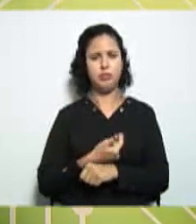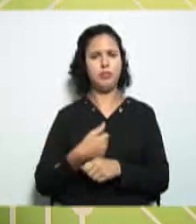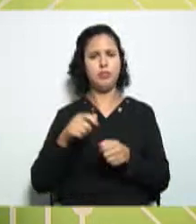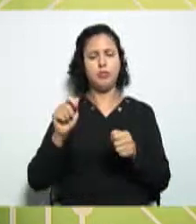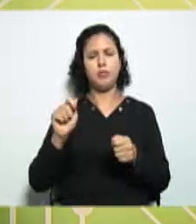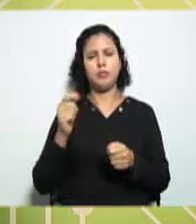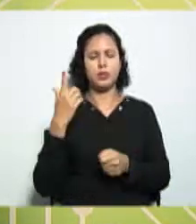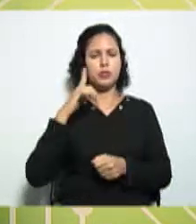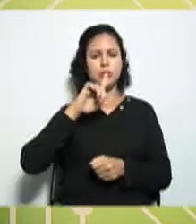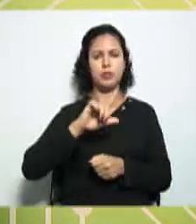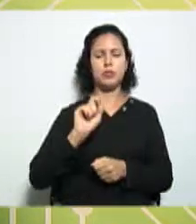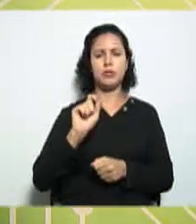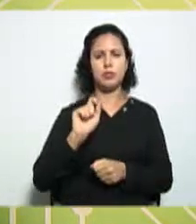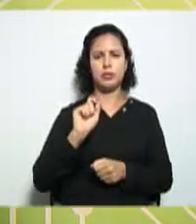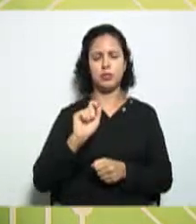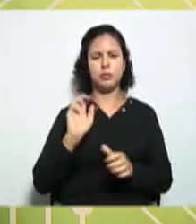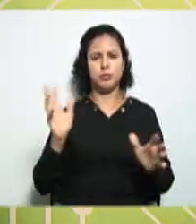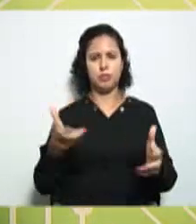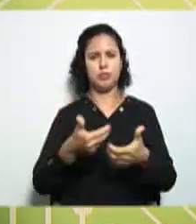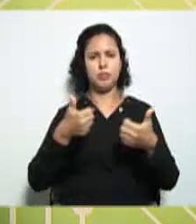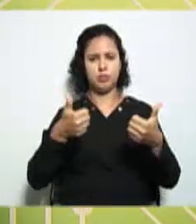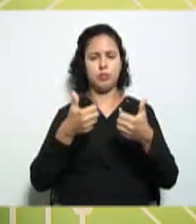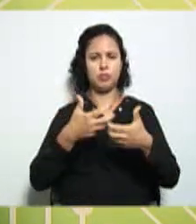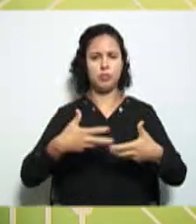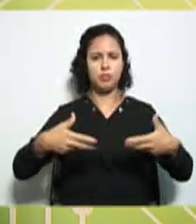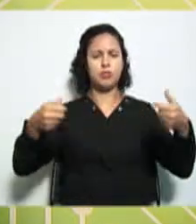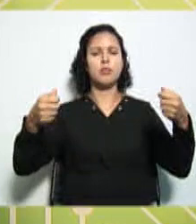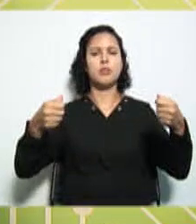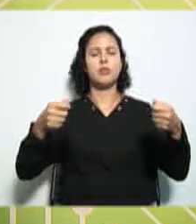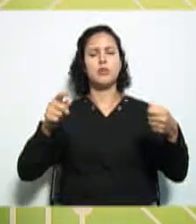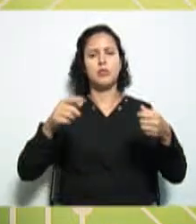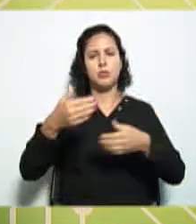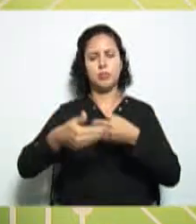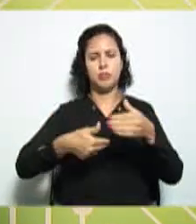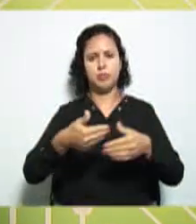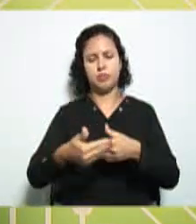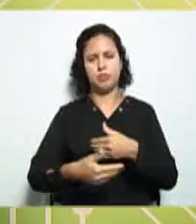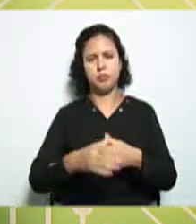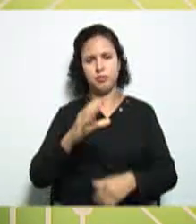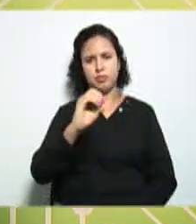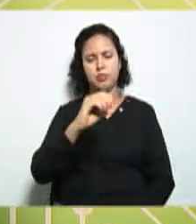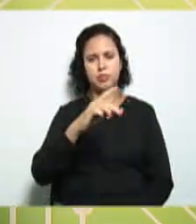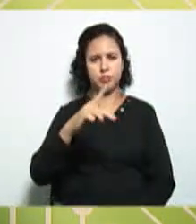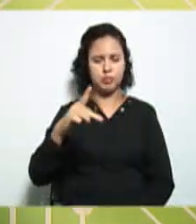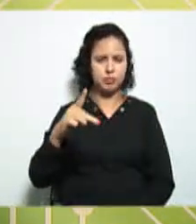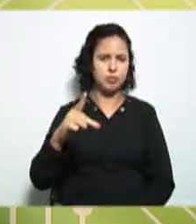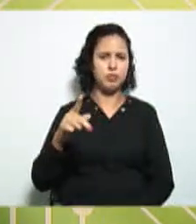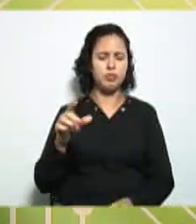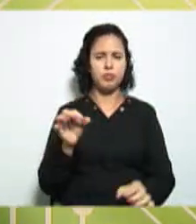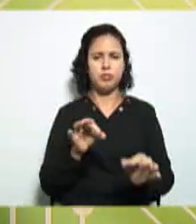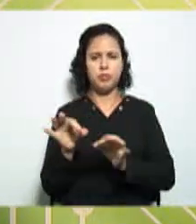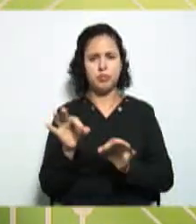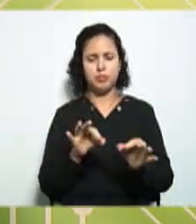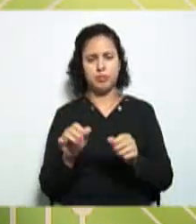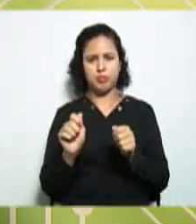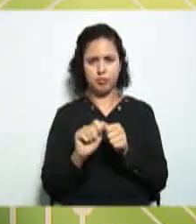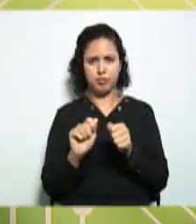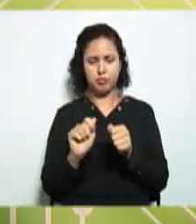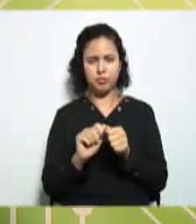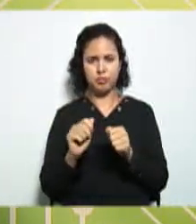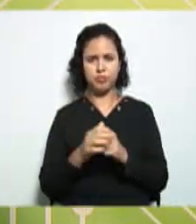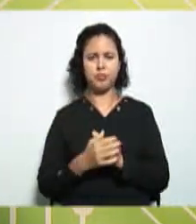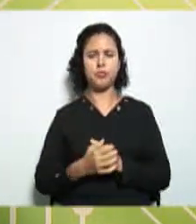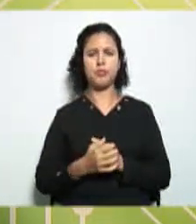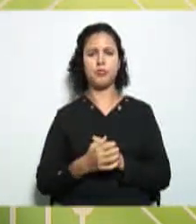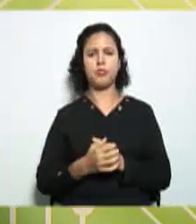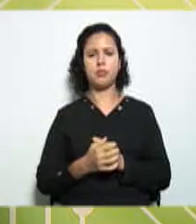possa, né, ter êxito no meu processo cooperativo. Como é que eu vou planejar, como é que eu vou executar.